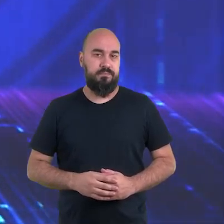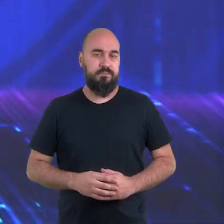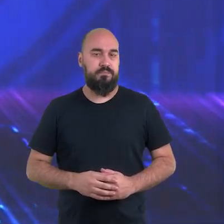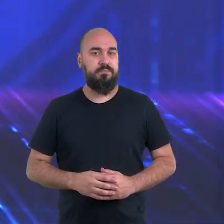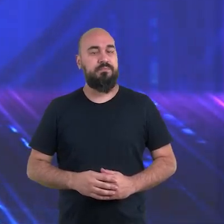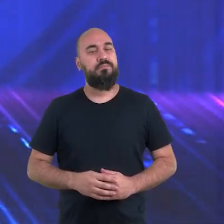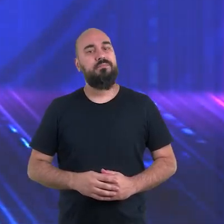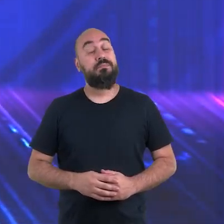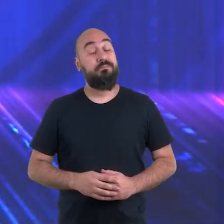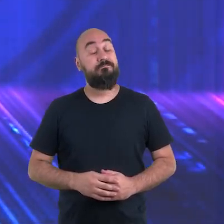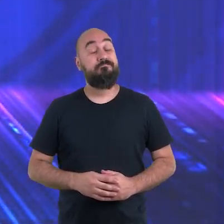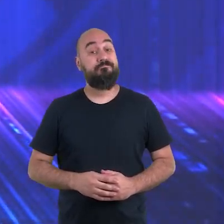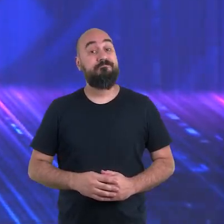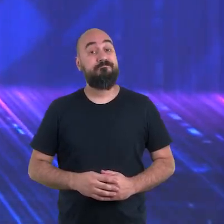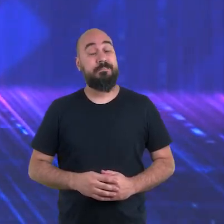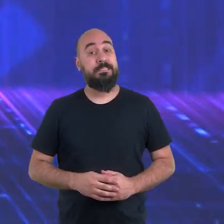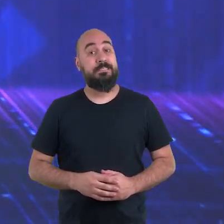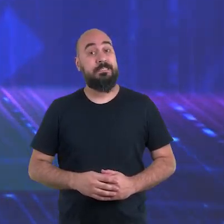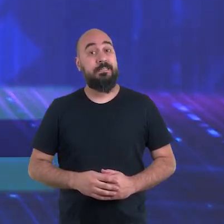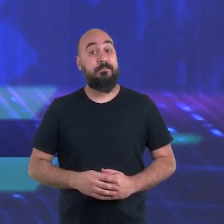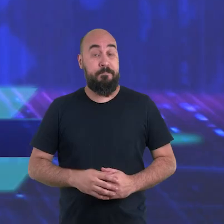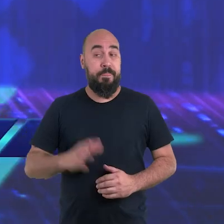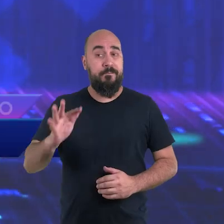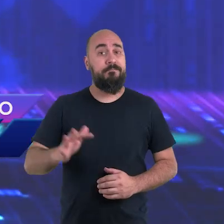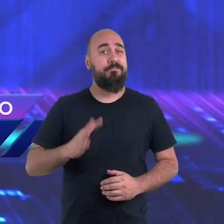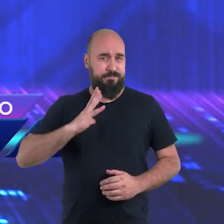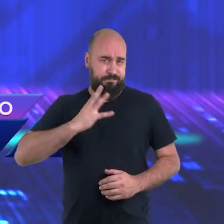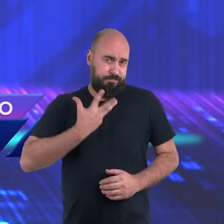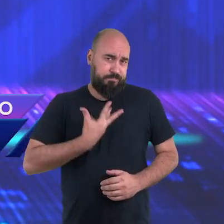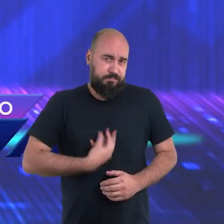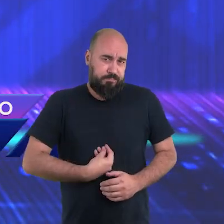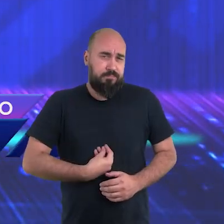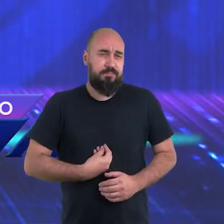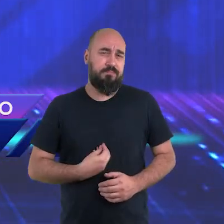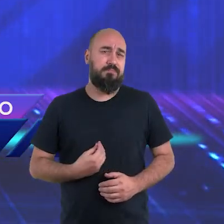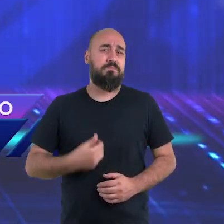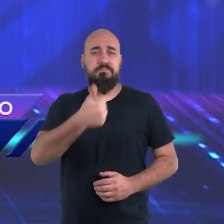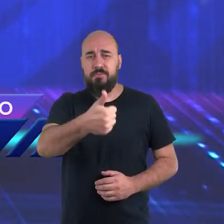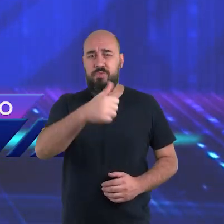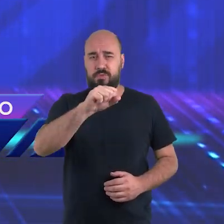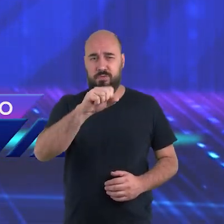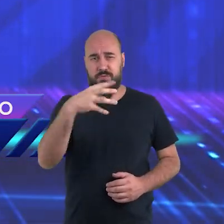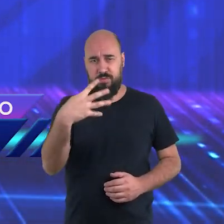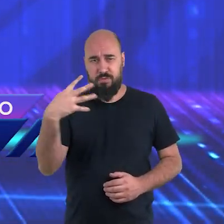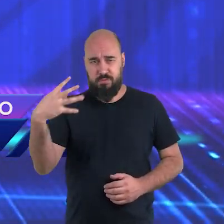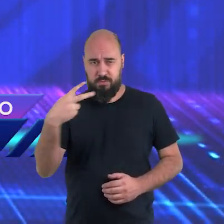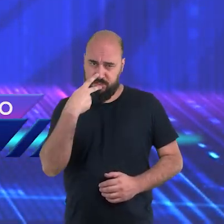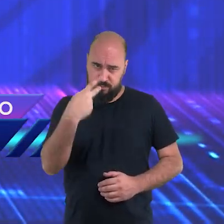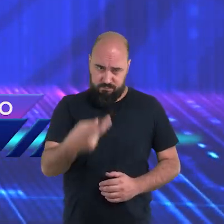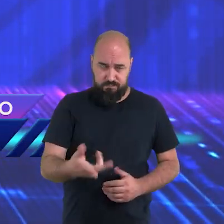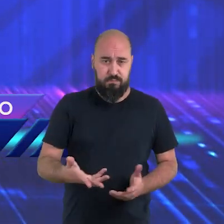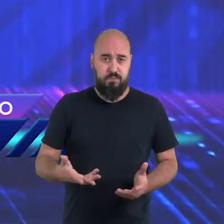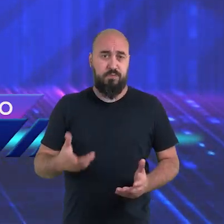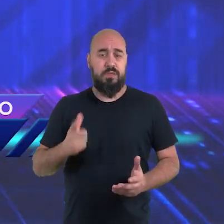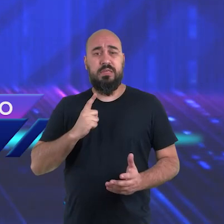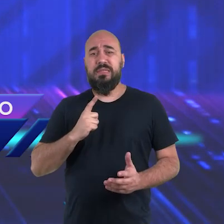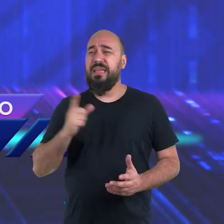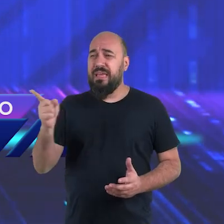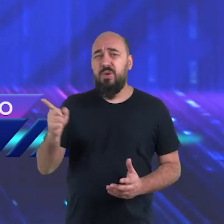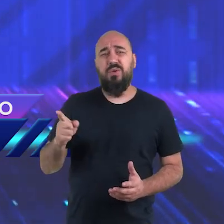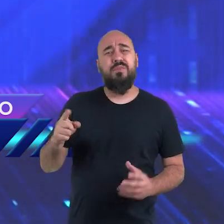O desapontamento que a Bíblia está dizendo aqui, que João teve, porque pega um livro e que